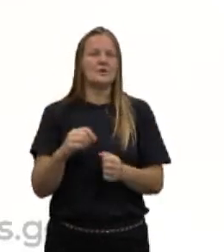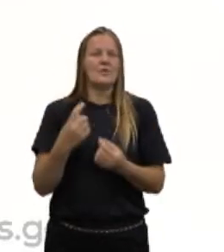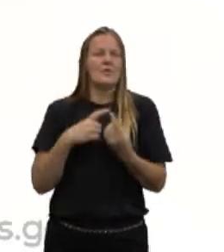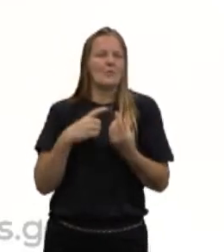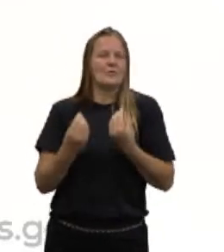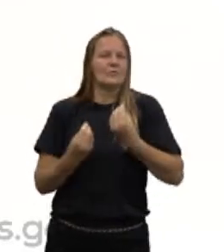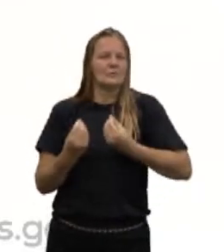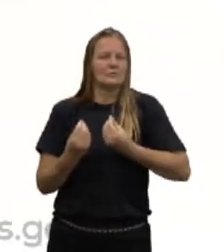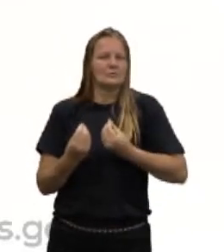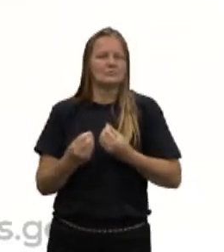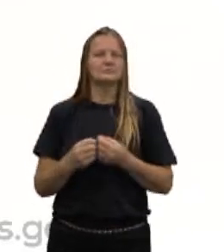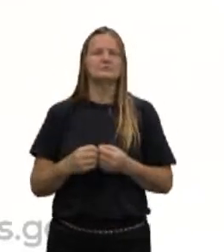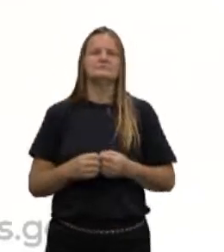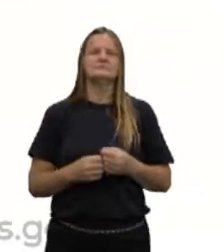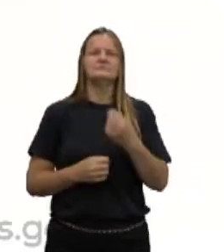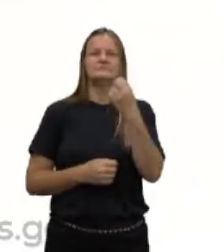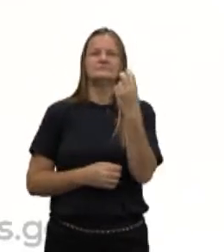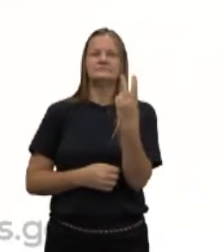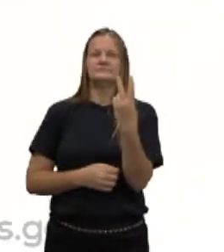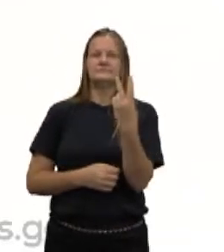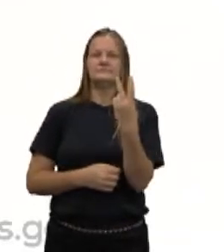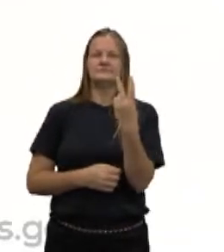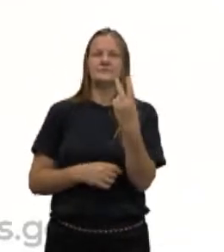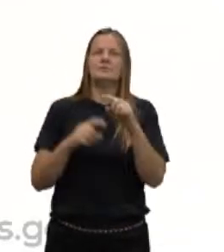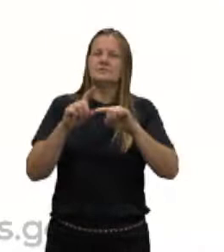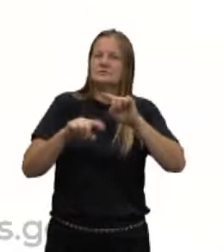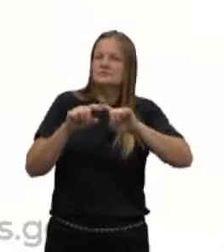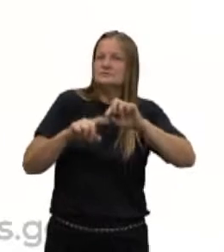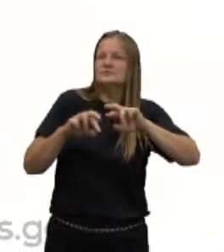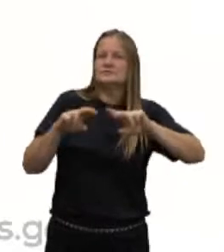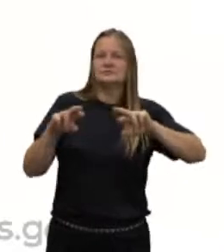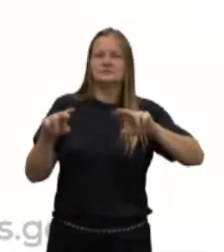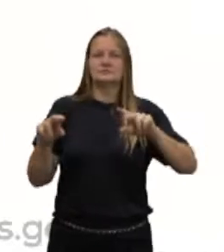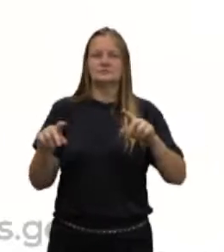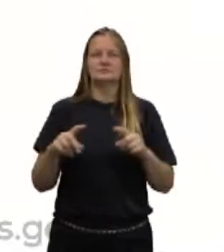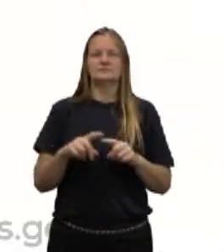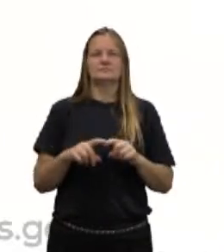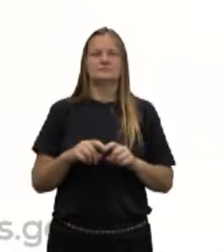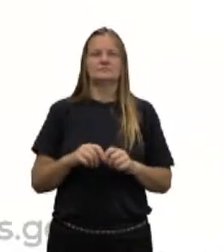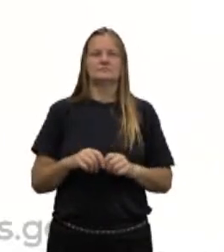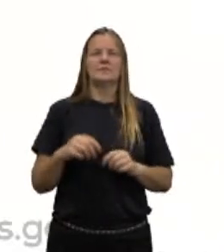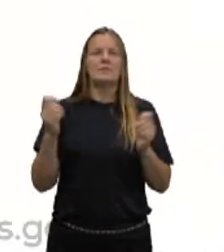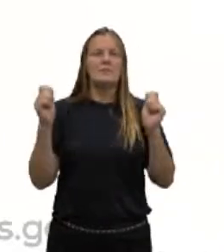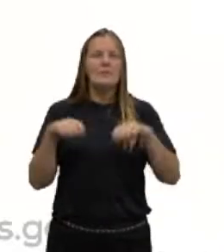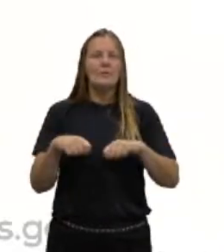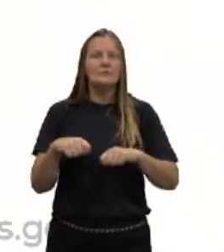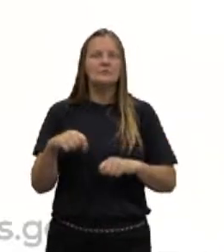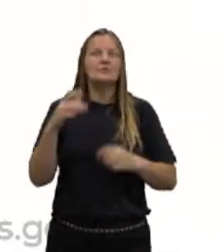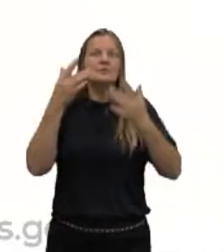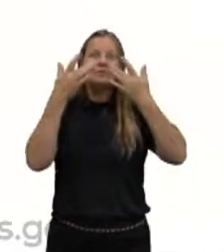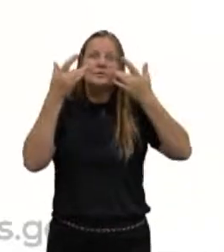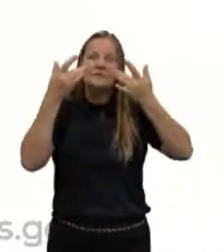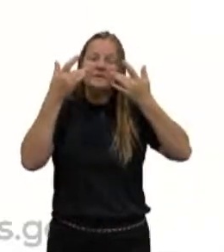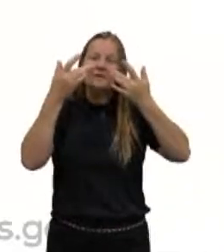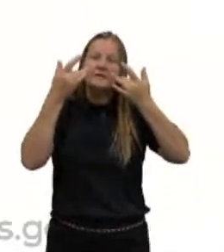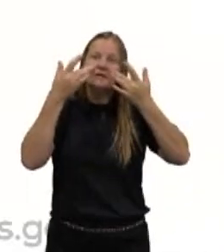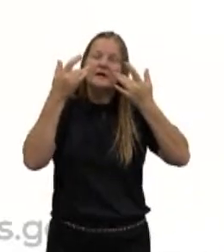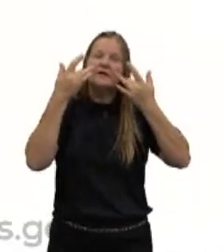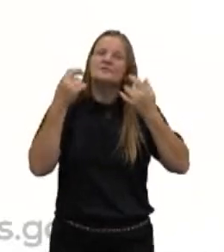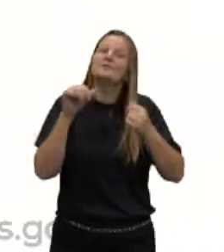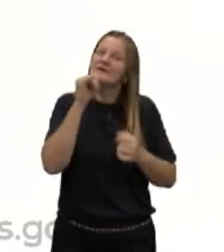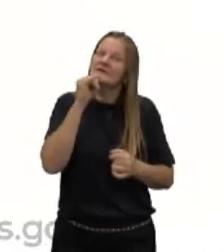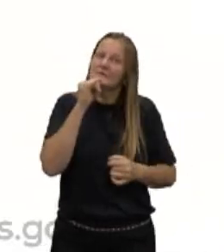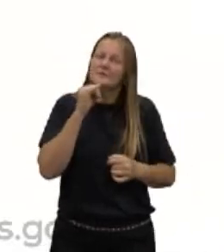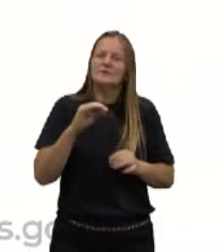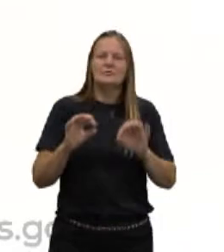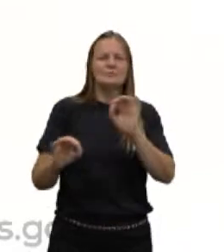figurado, onde são duas coisas ou situações, eu posso dar um exemplo do teatro, quando a gente está